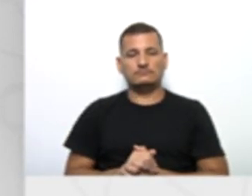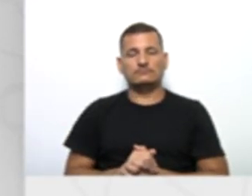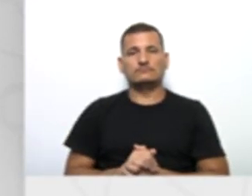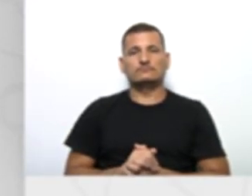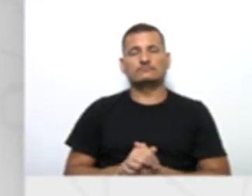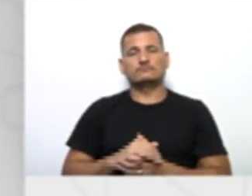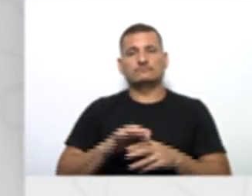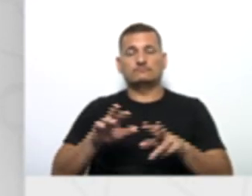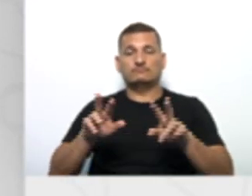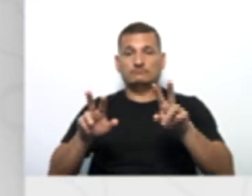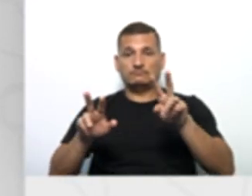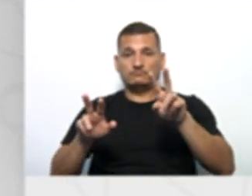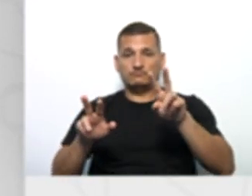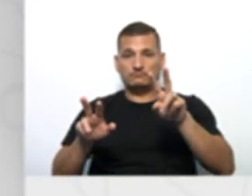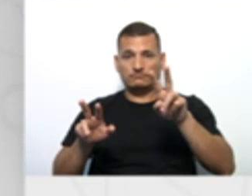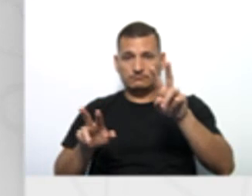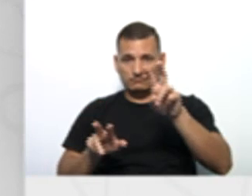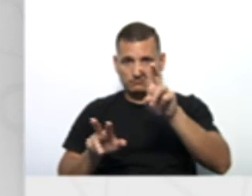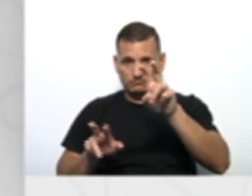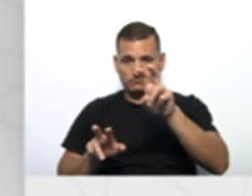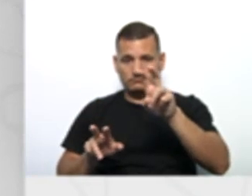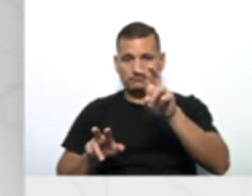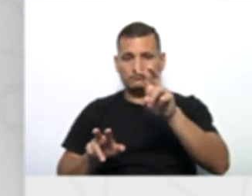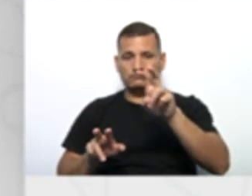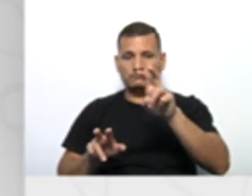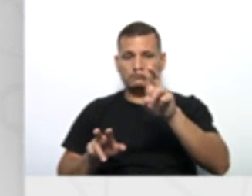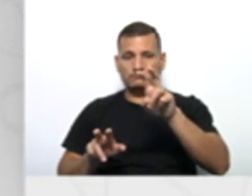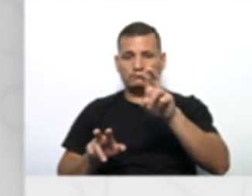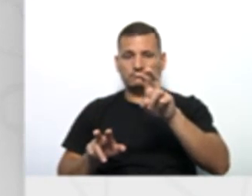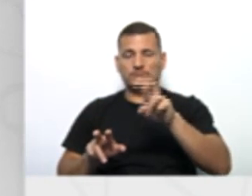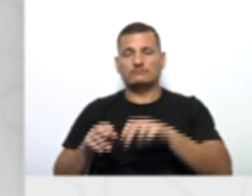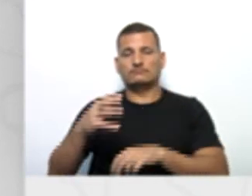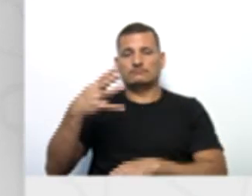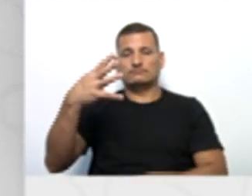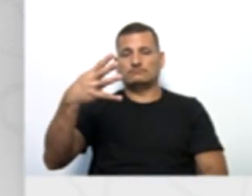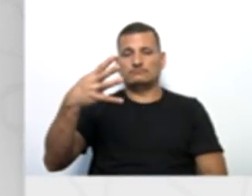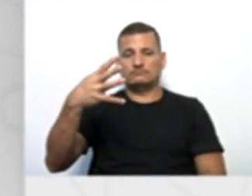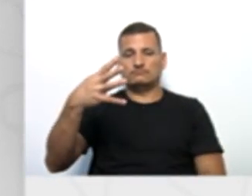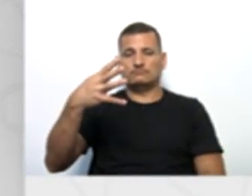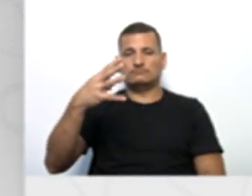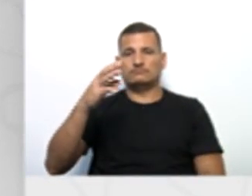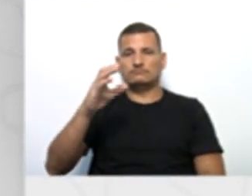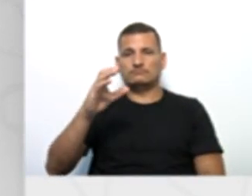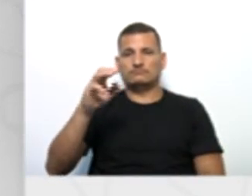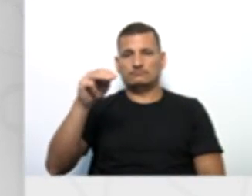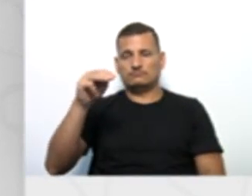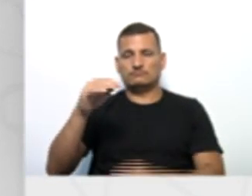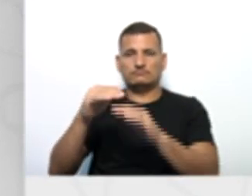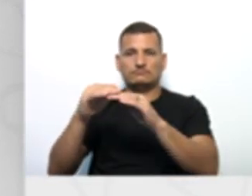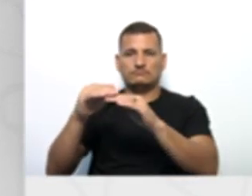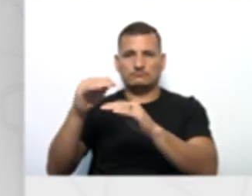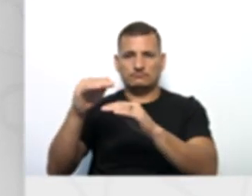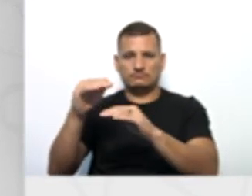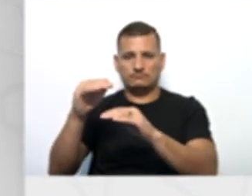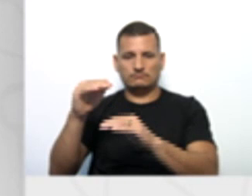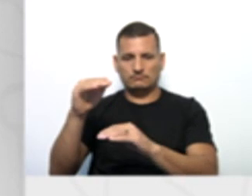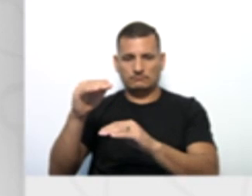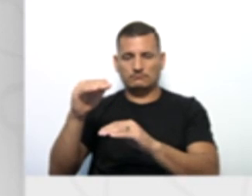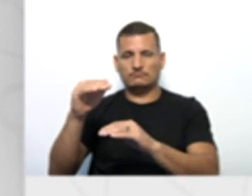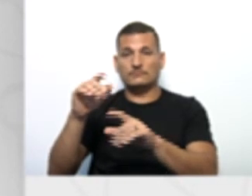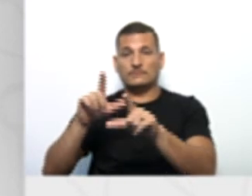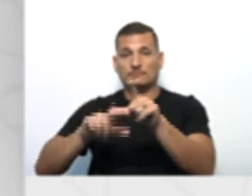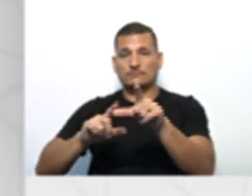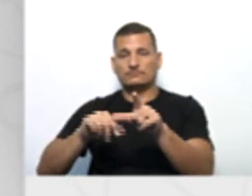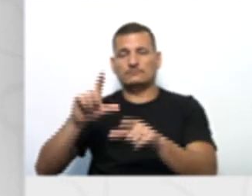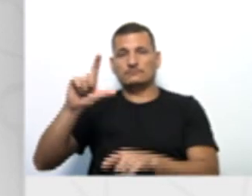mais de 3 linhas, eu dou um espaçamento de 4 centímetros e eu diminuo o tamanho da fonte. De times 12,